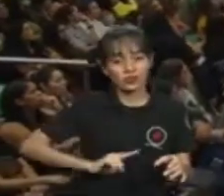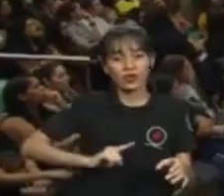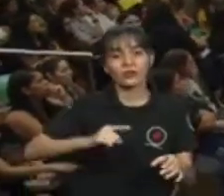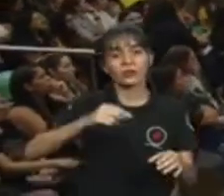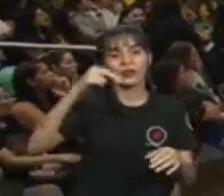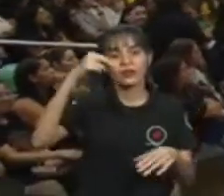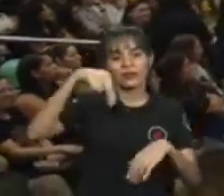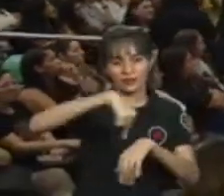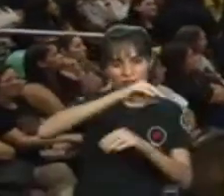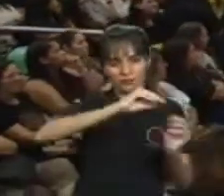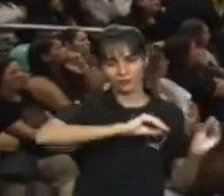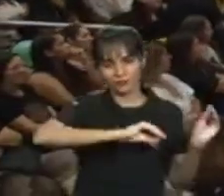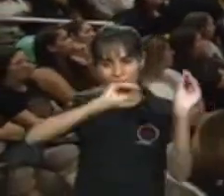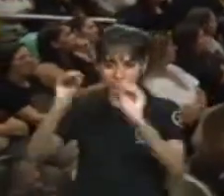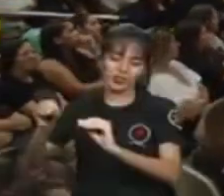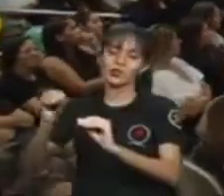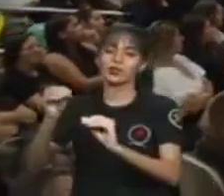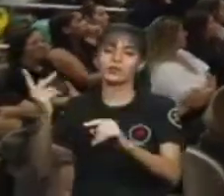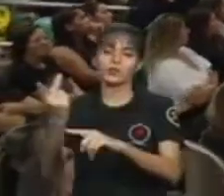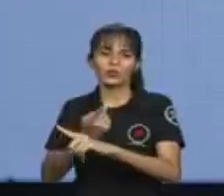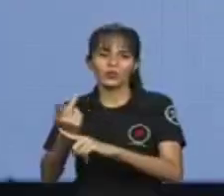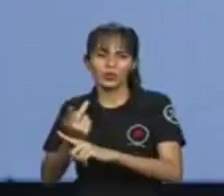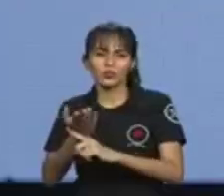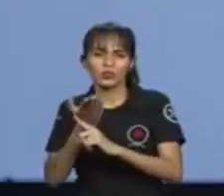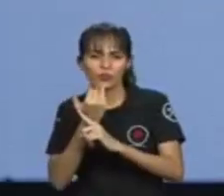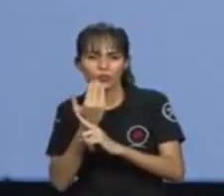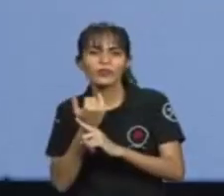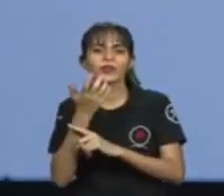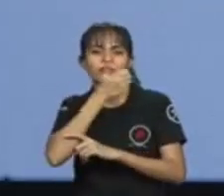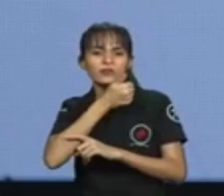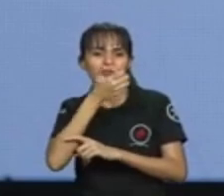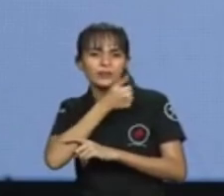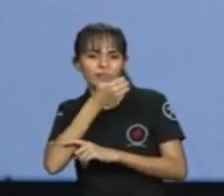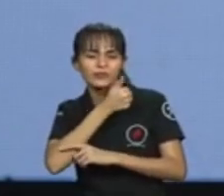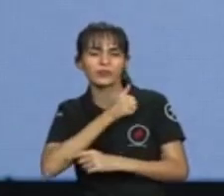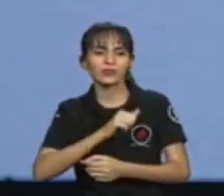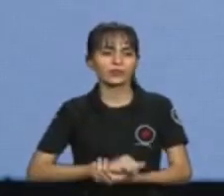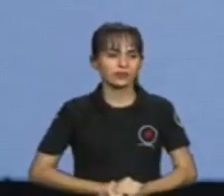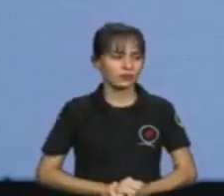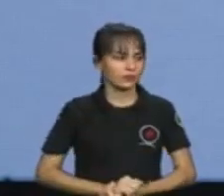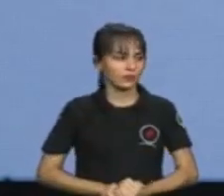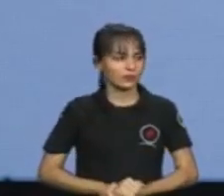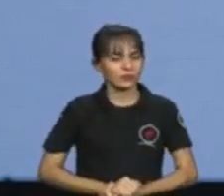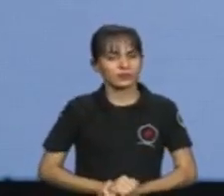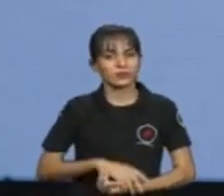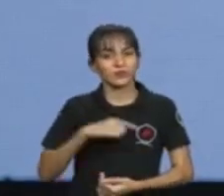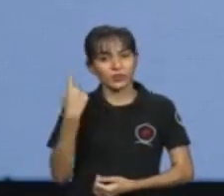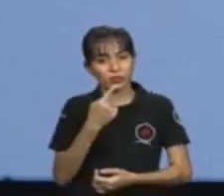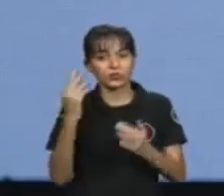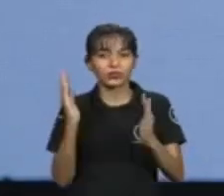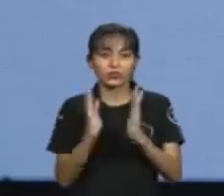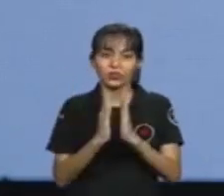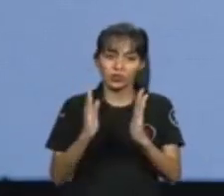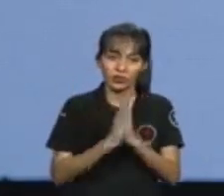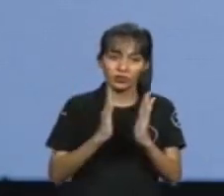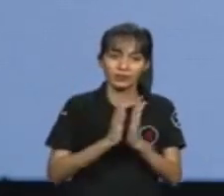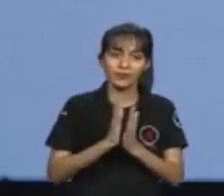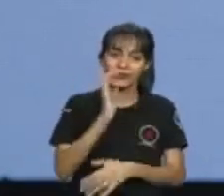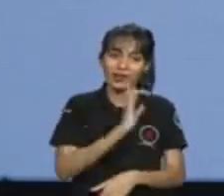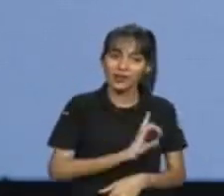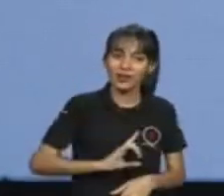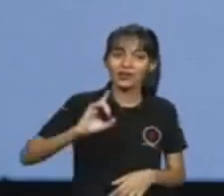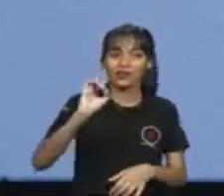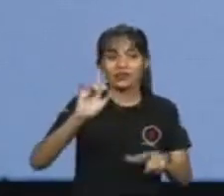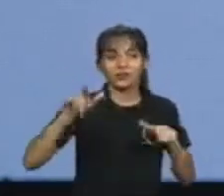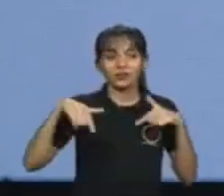nação em busca de comida e de sobrevivência. Mas nós estamos orando para que Deus venha